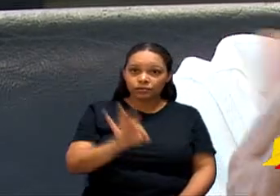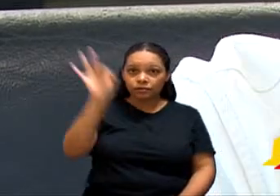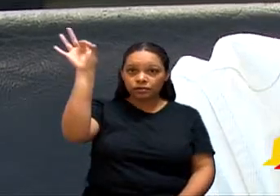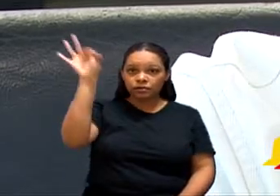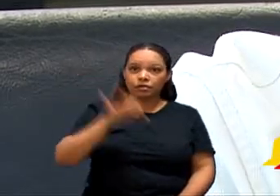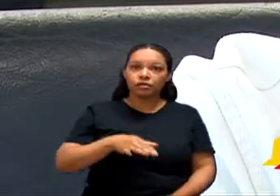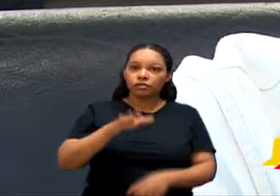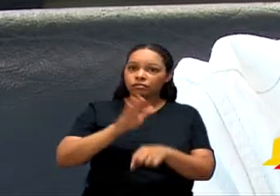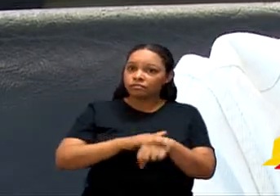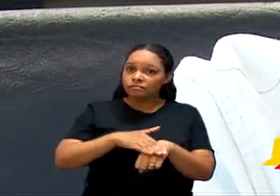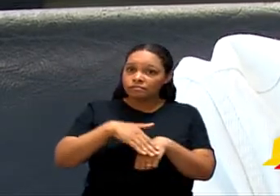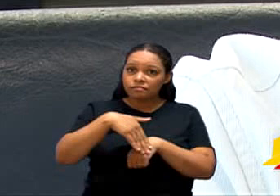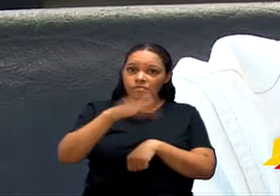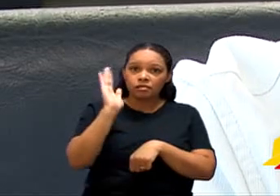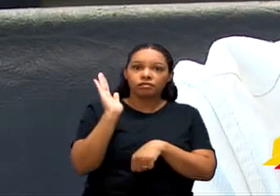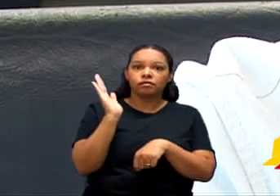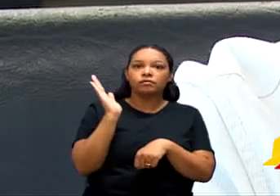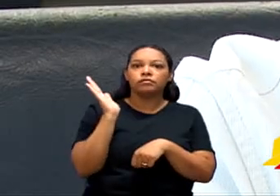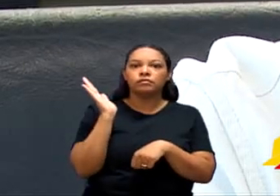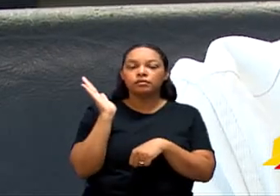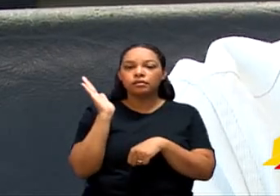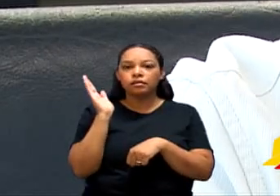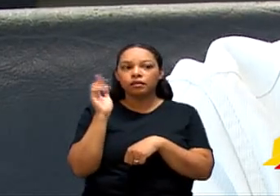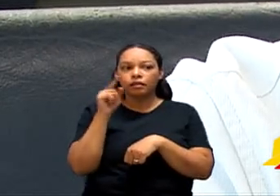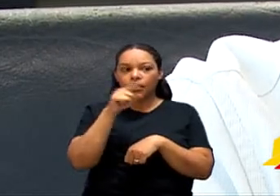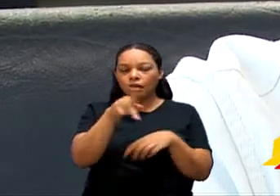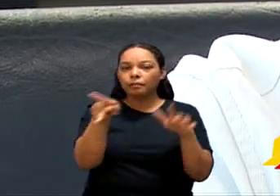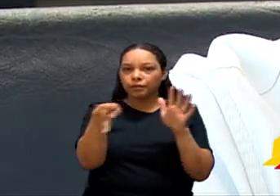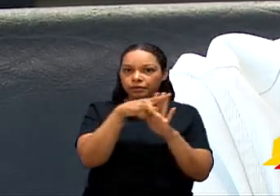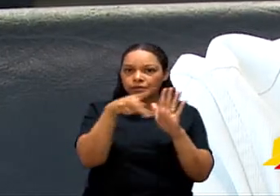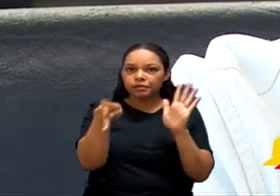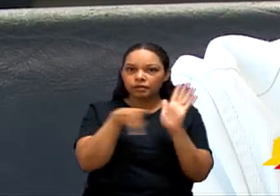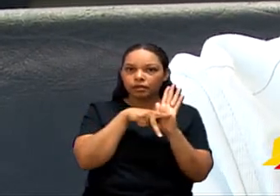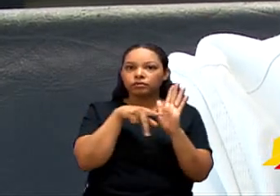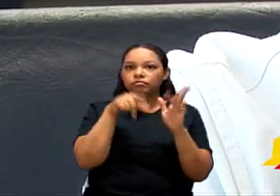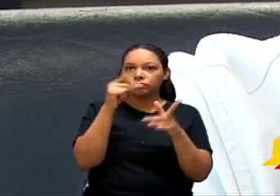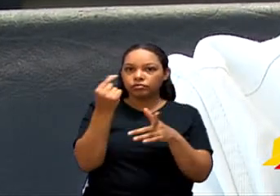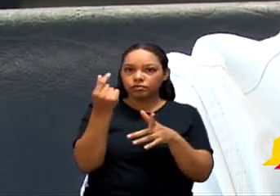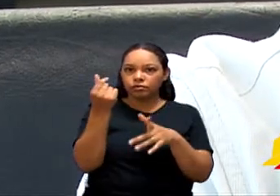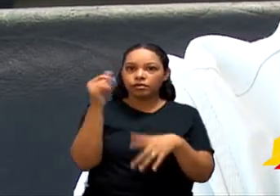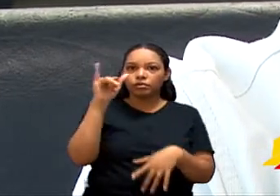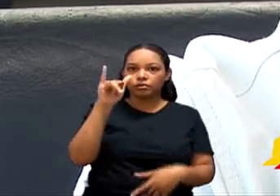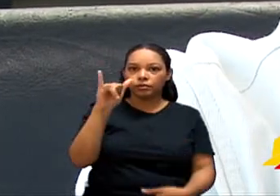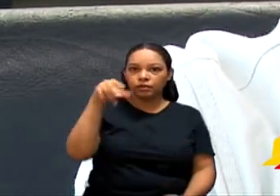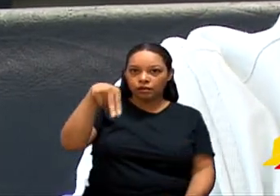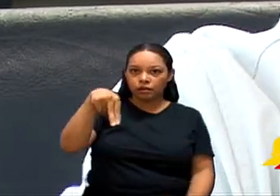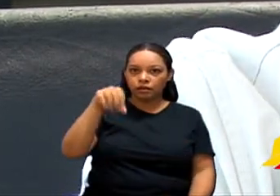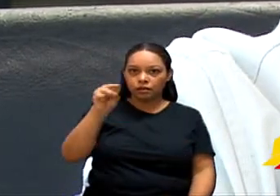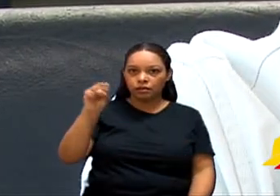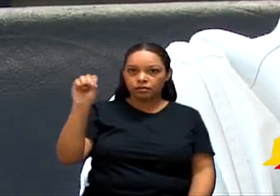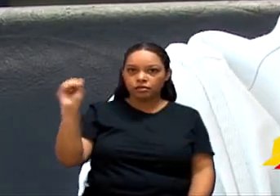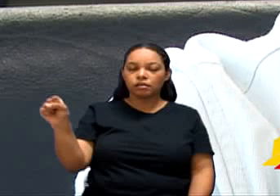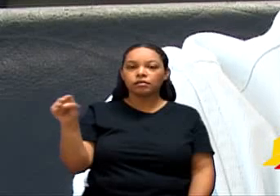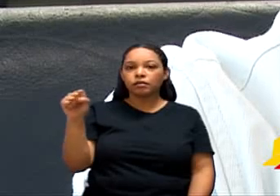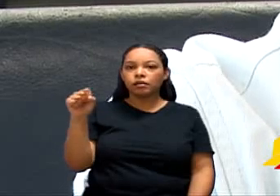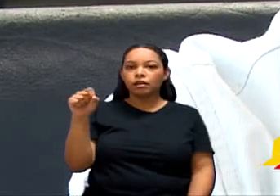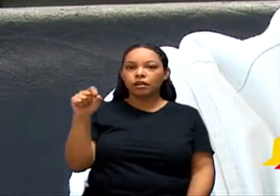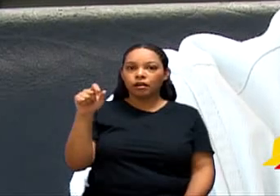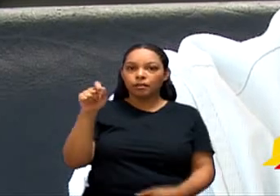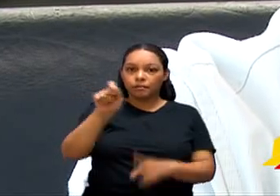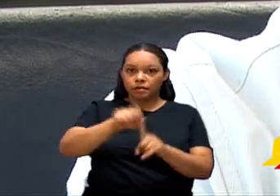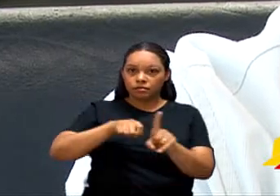superavitário. Então, com esse projeto, esse dinheiro do INSS vai poder pagar, a partir do mês que vem,